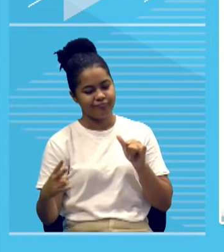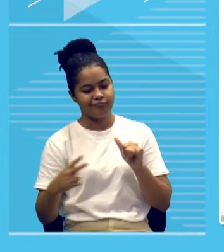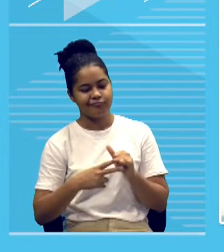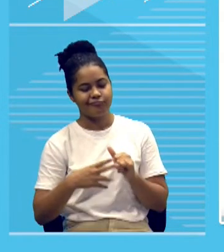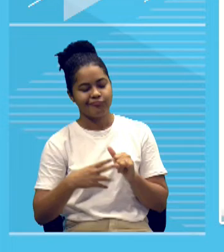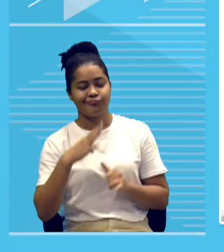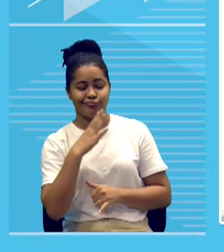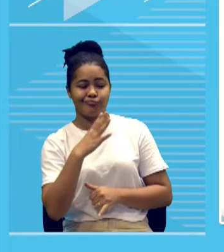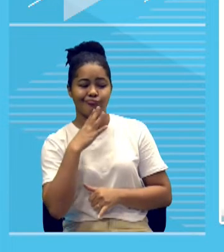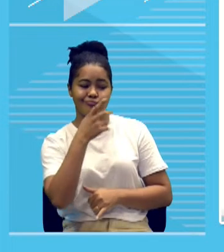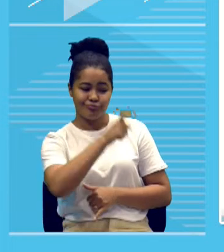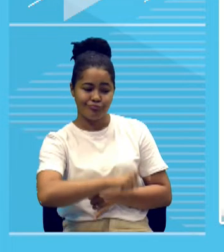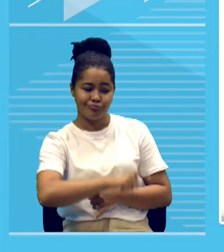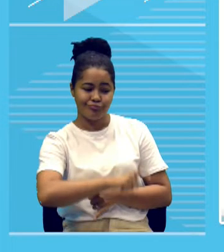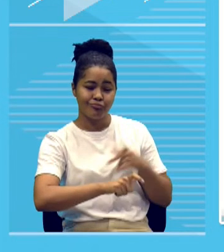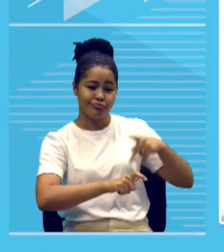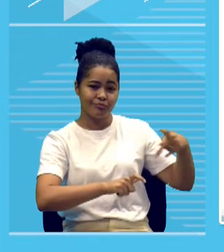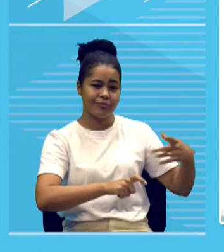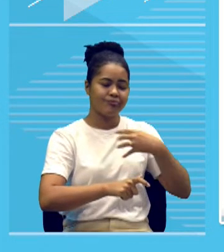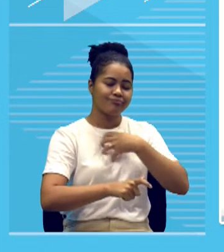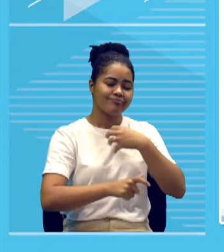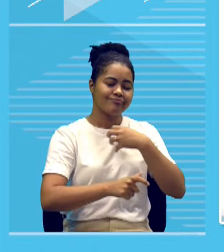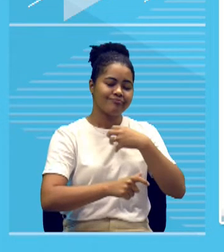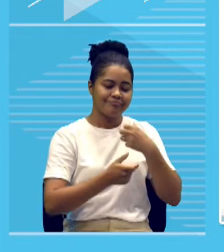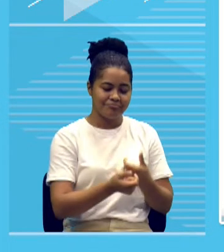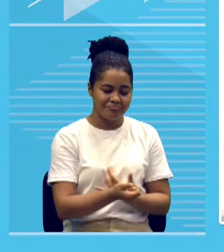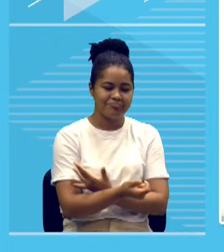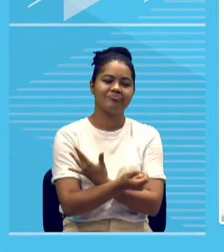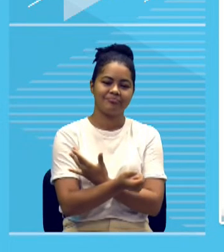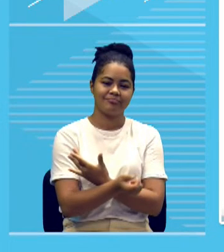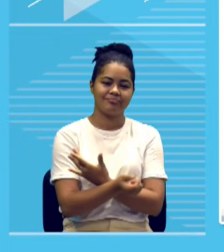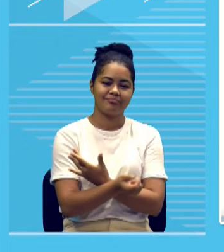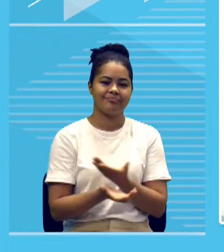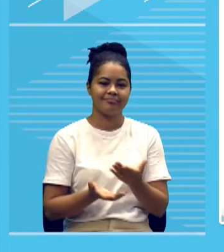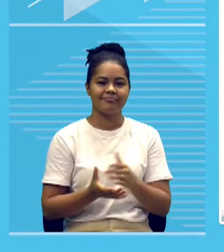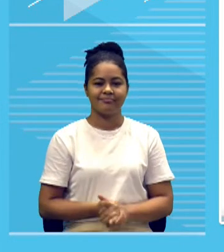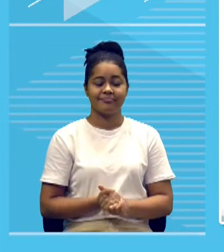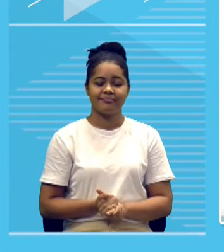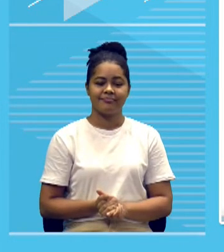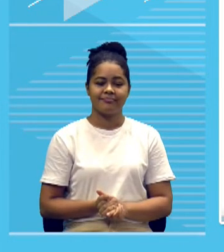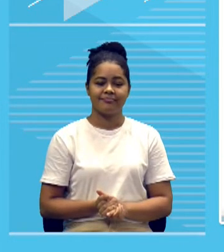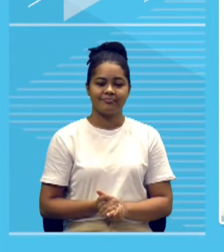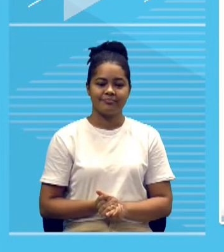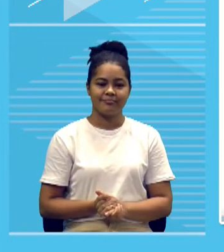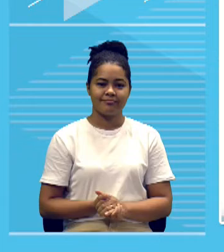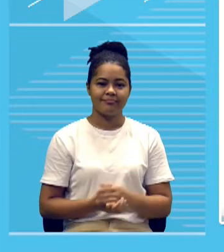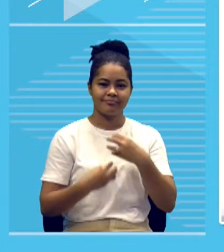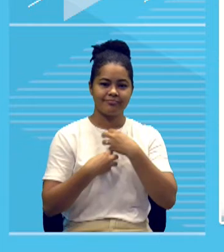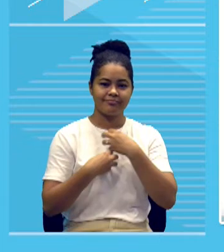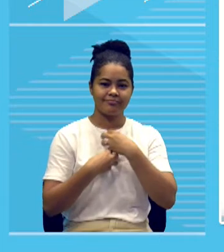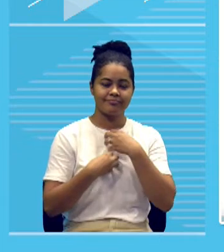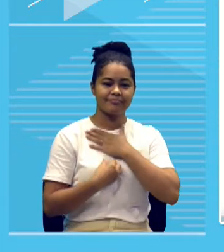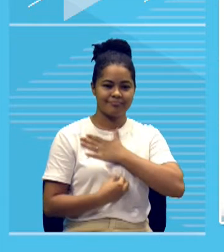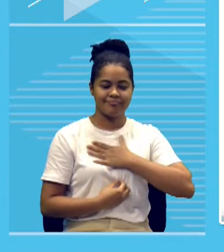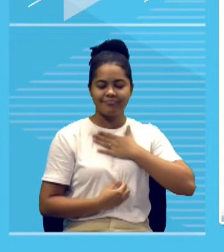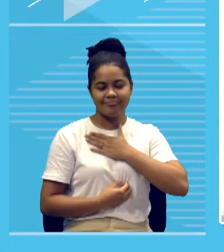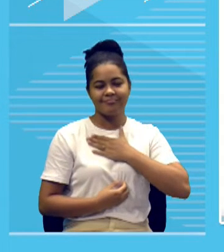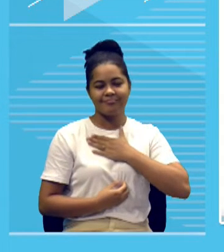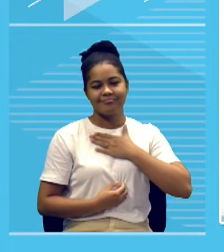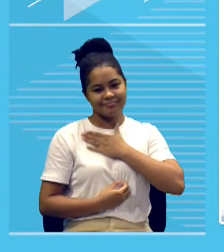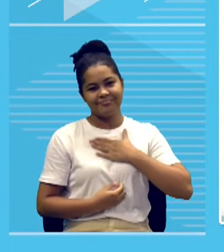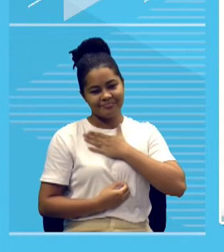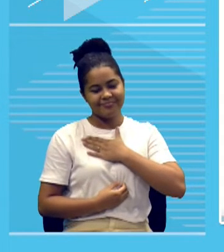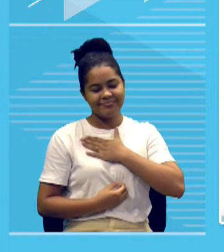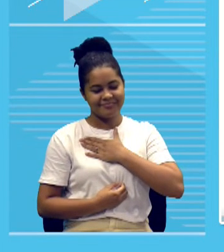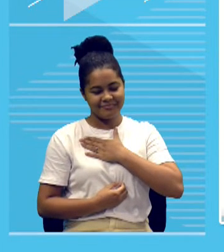dia o Ismael posto também uma das grandes vantagens que eu tive foi o prazer e minhas aulas interpretadas por